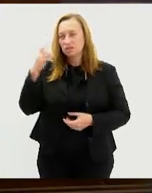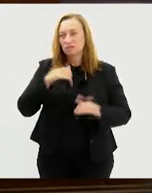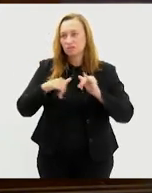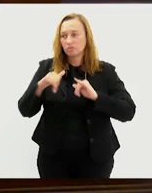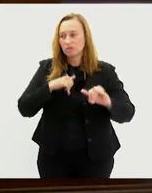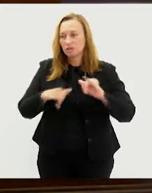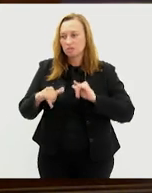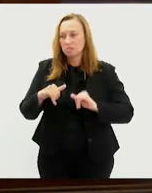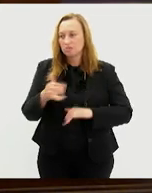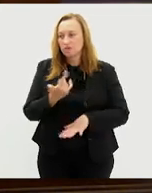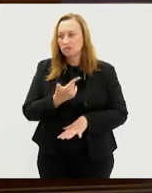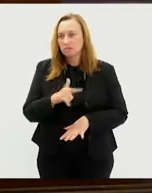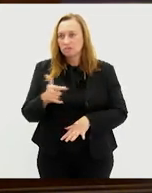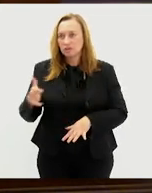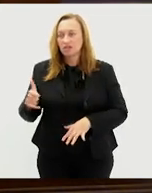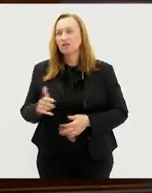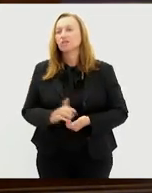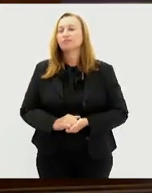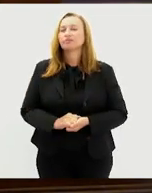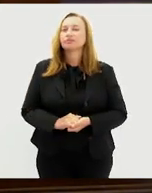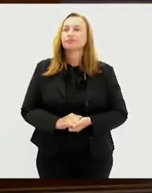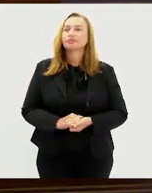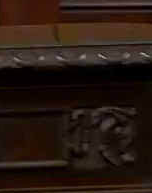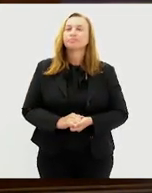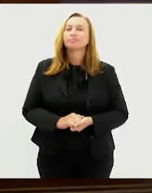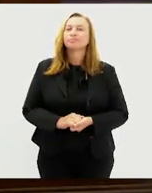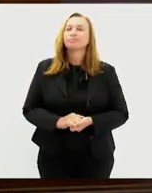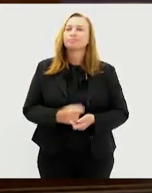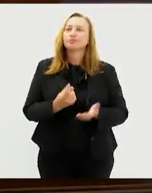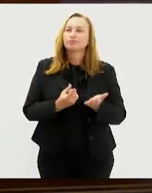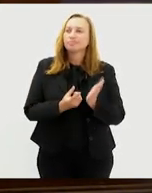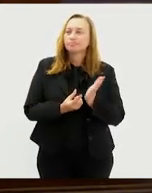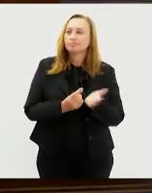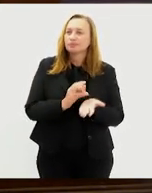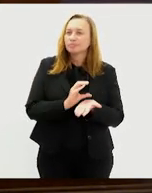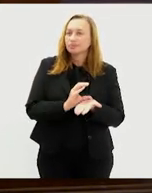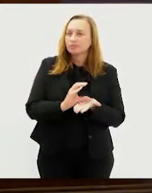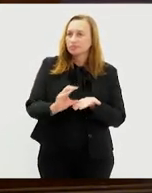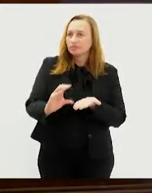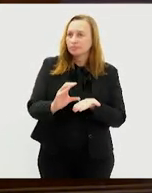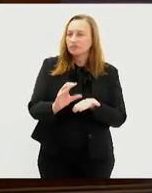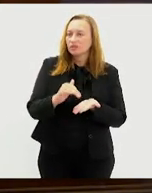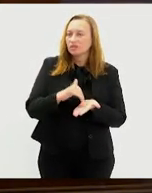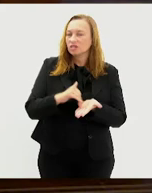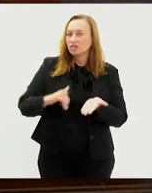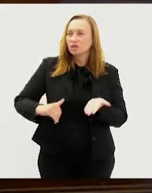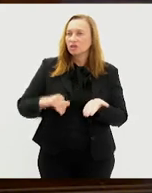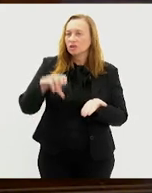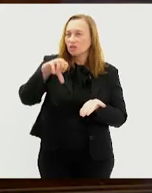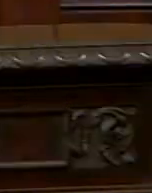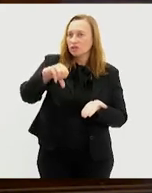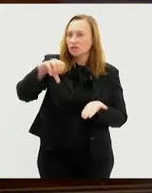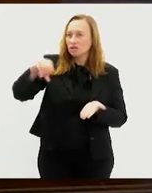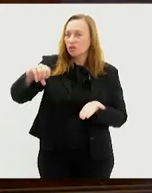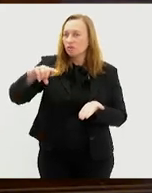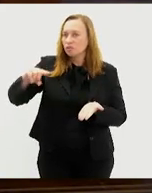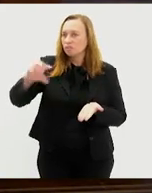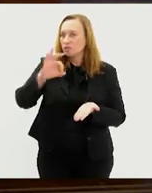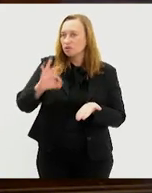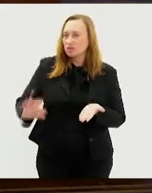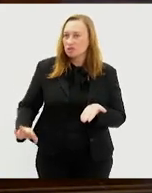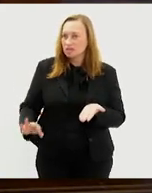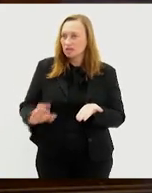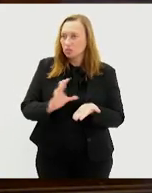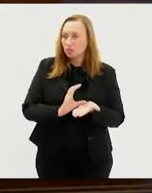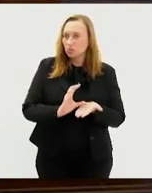isso que o governador do Estado quer inclusive no orçamento do ano passado ele tirou 99% dos recursos